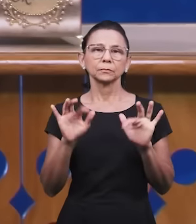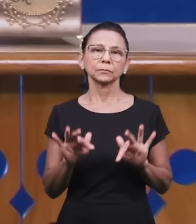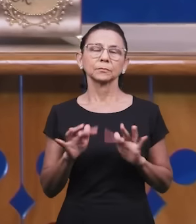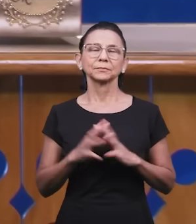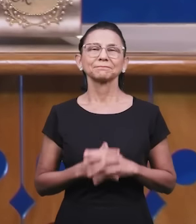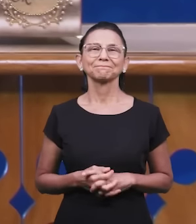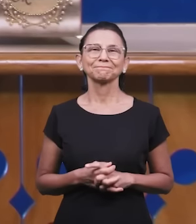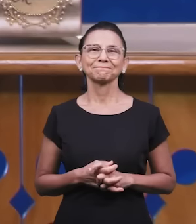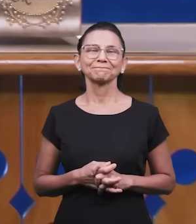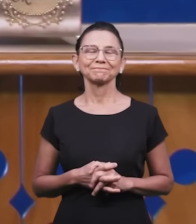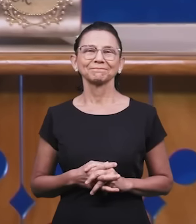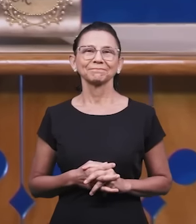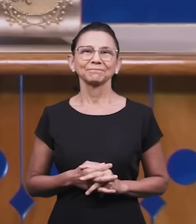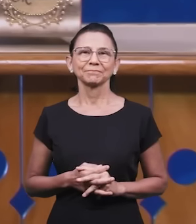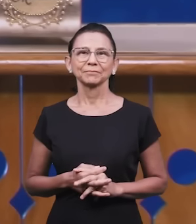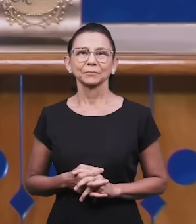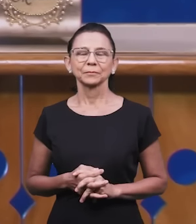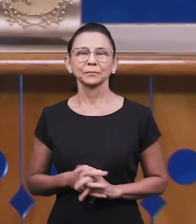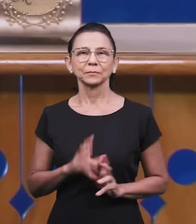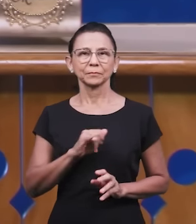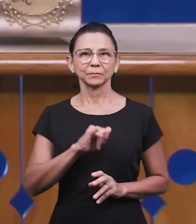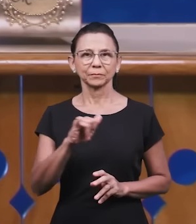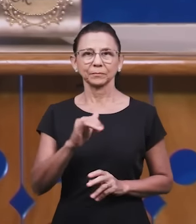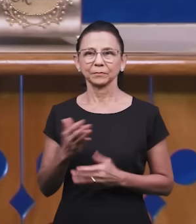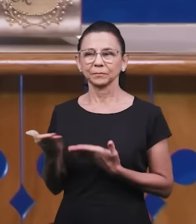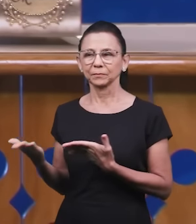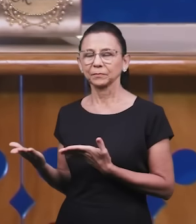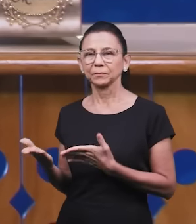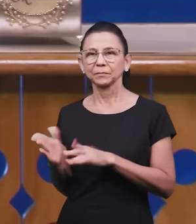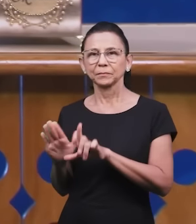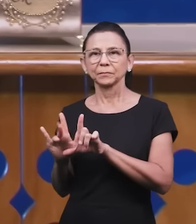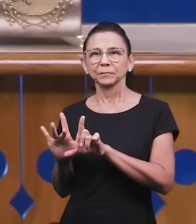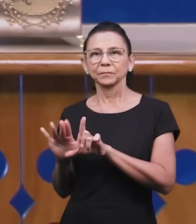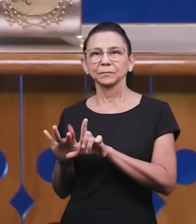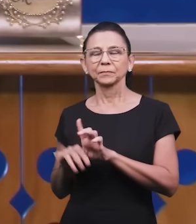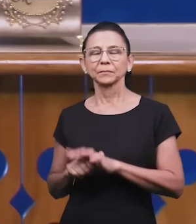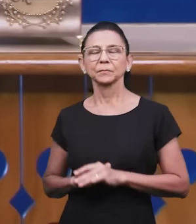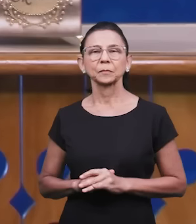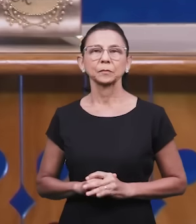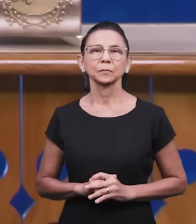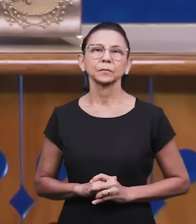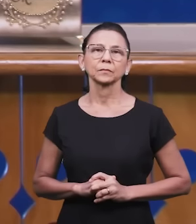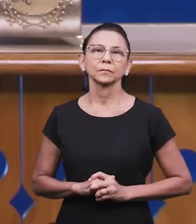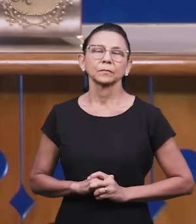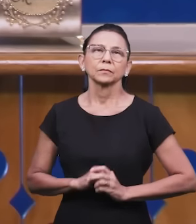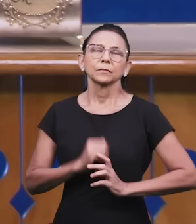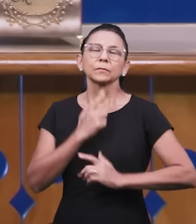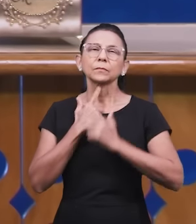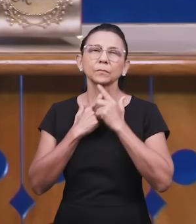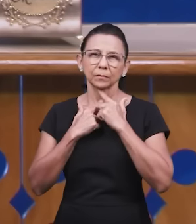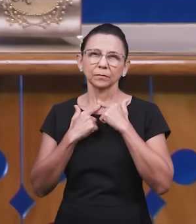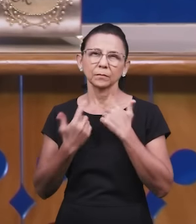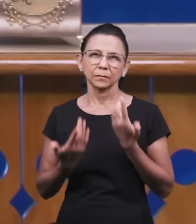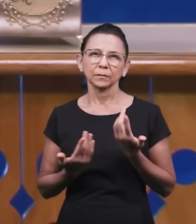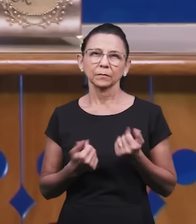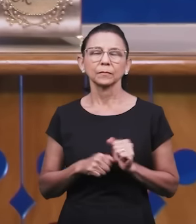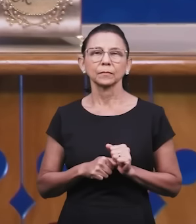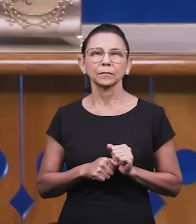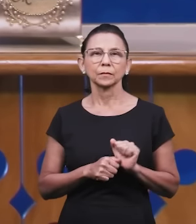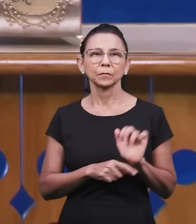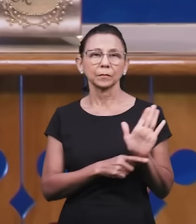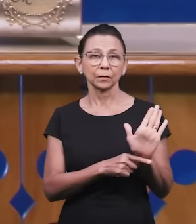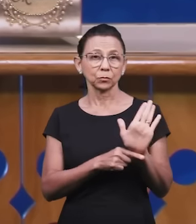está encerrado. Vai aparecer aí um QR Code para você que desejar um atendimento. Aqueles que